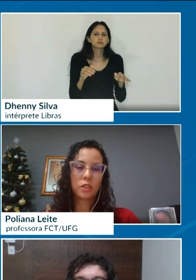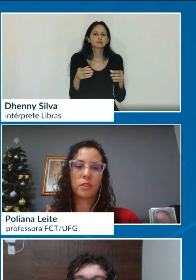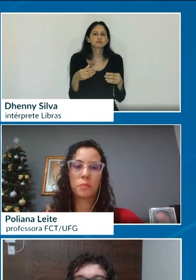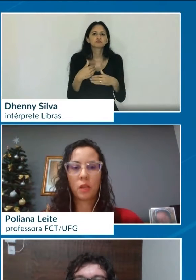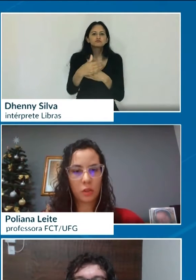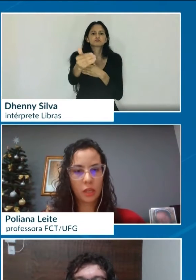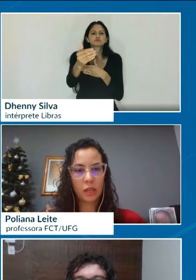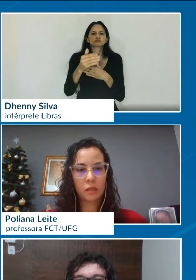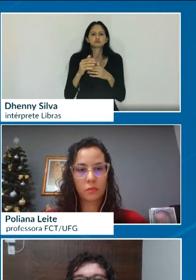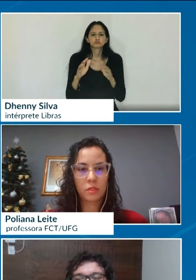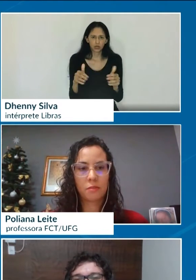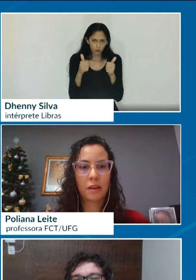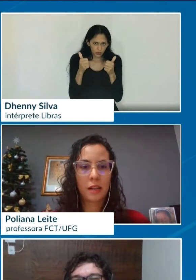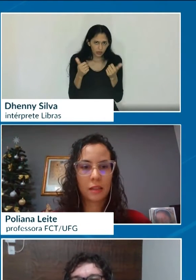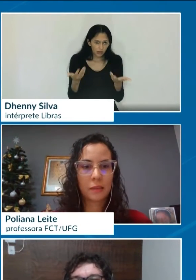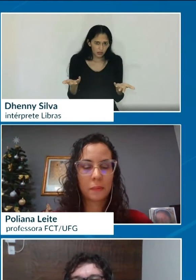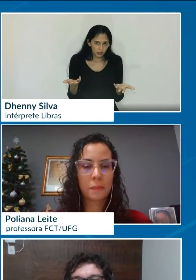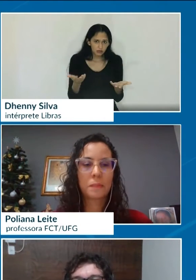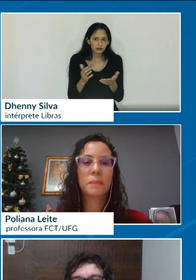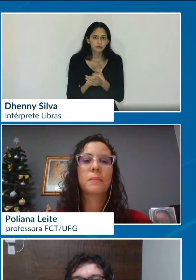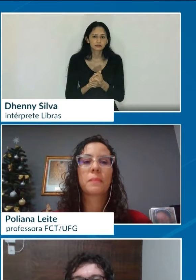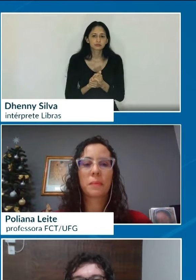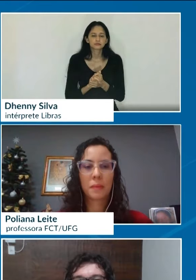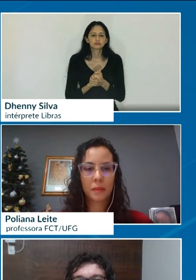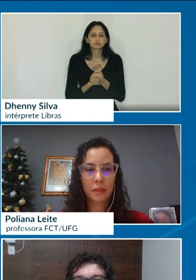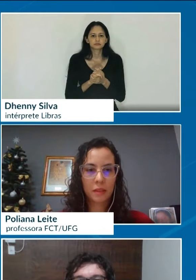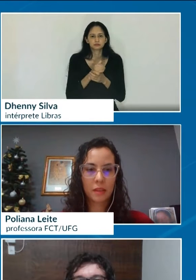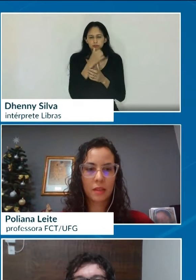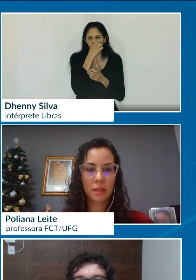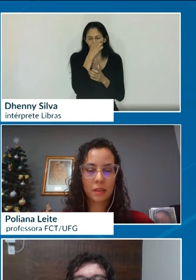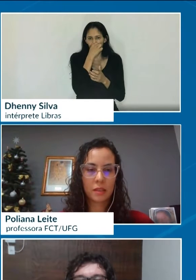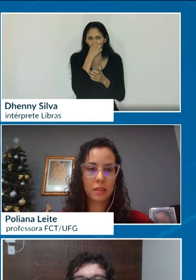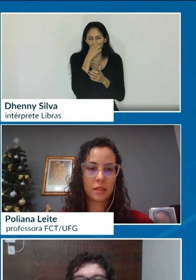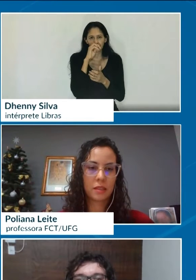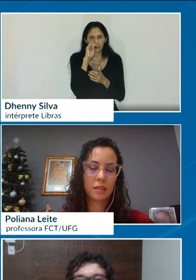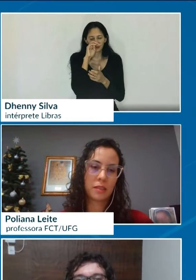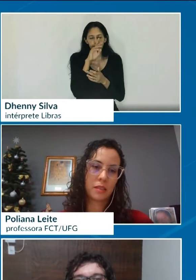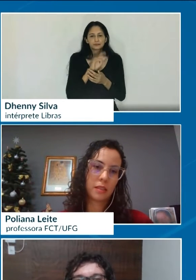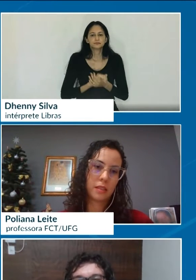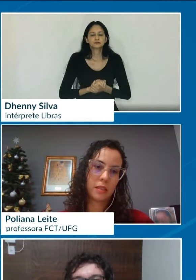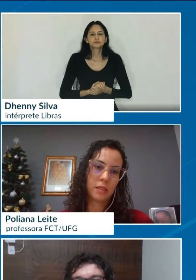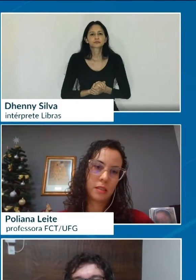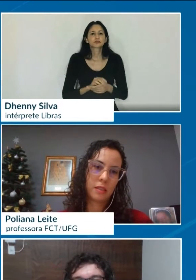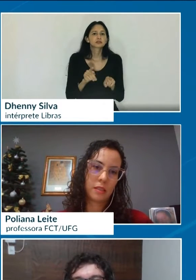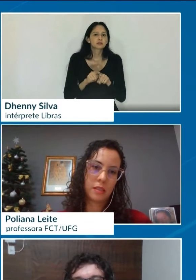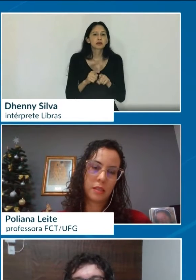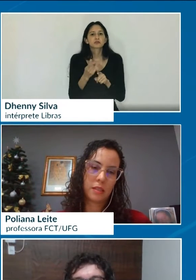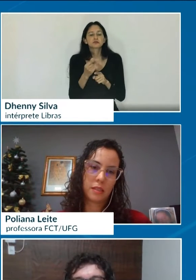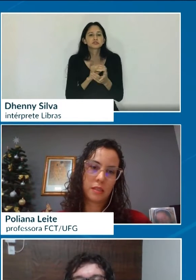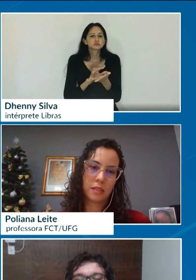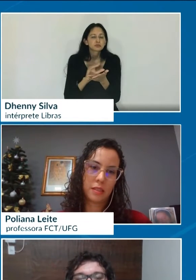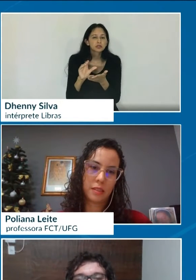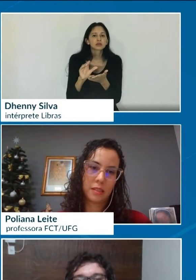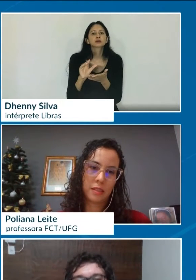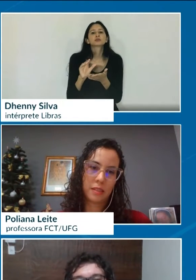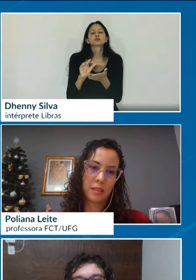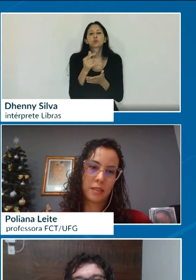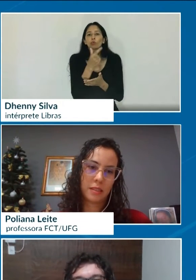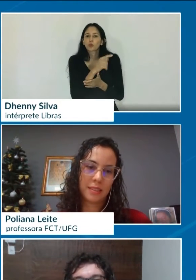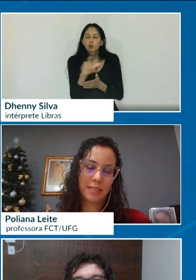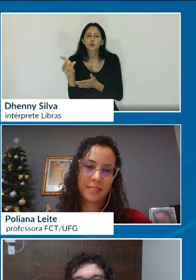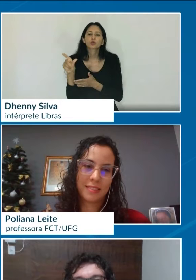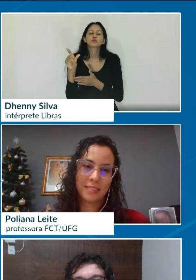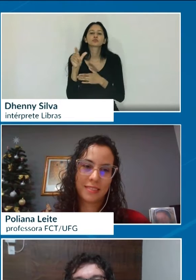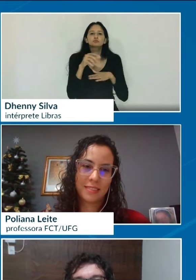Uma perspectiva de melhoria, você fala? Uma perspectiva de melhoria, uma perspectiva de investimento em outras modalidades de transporte